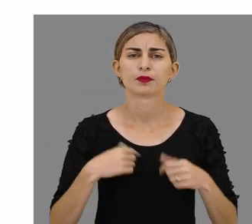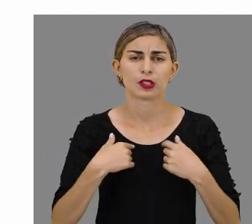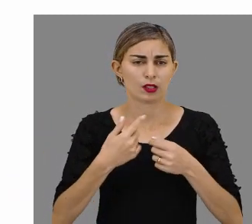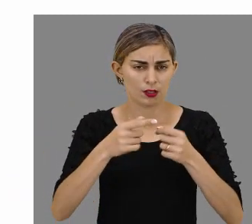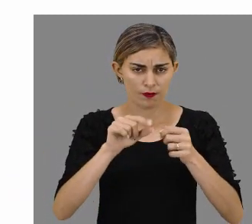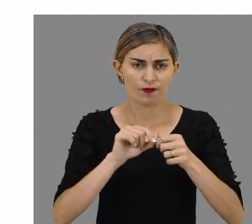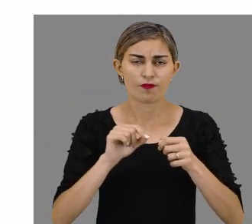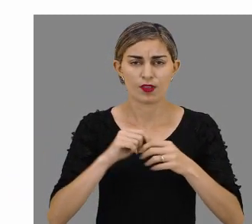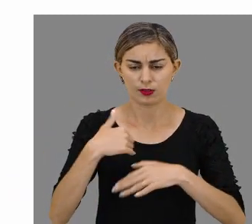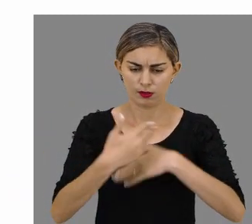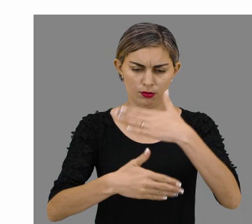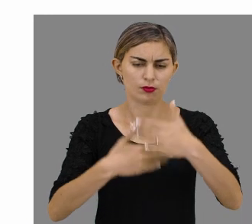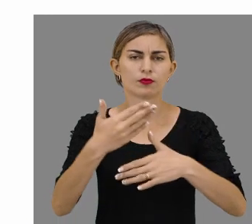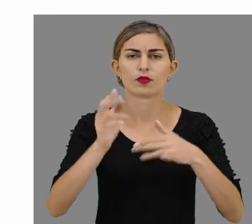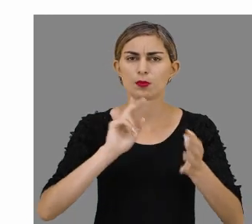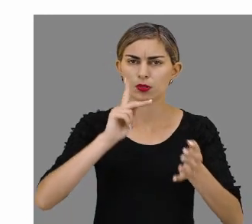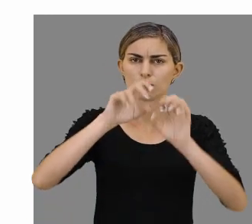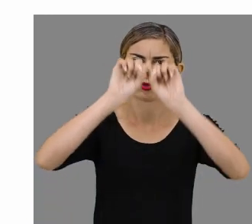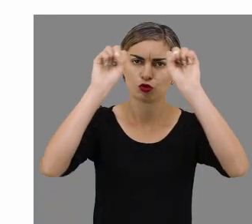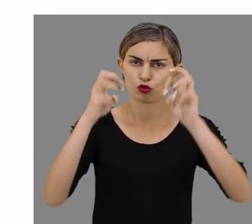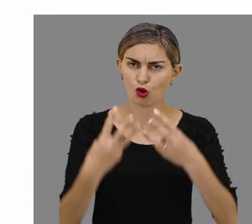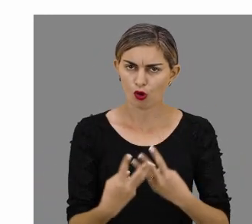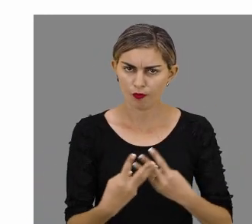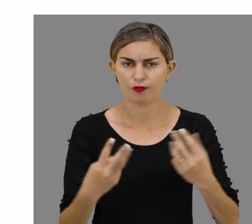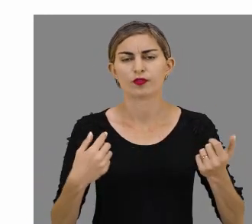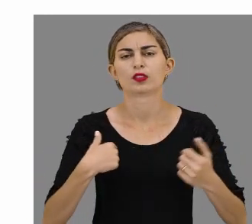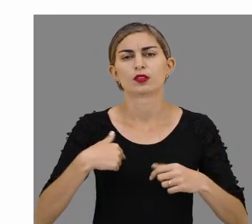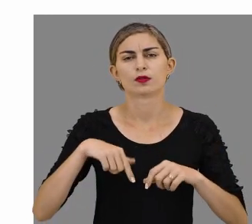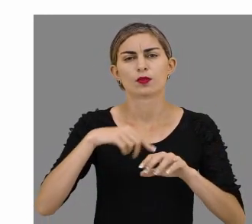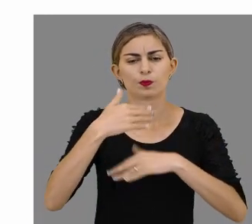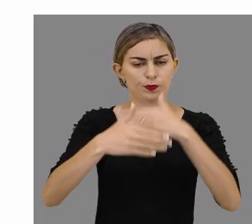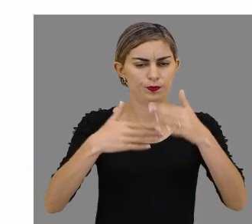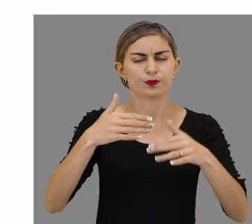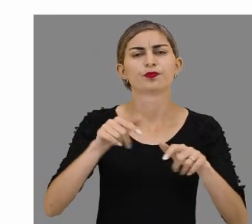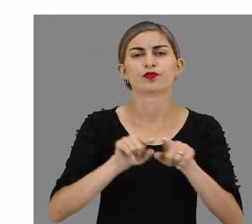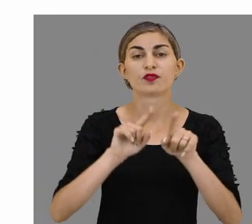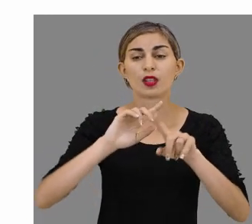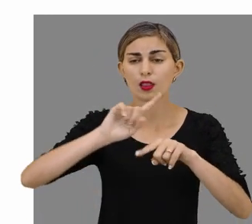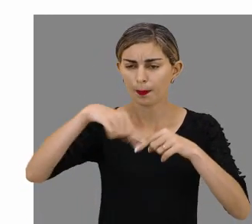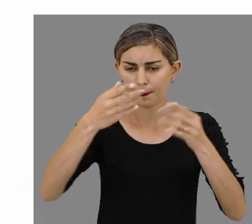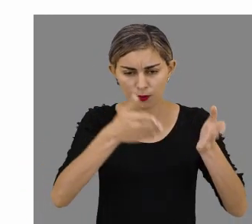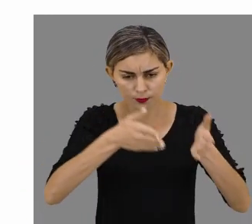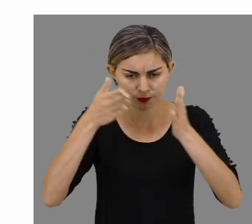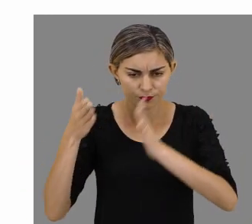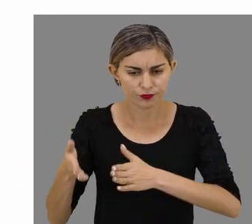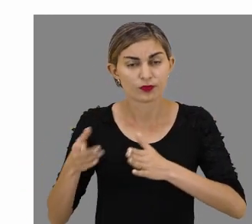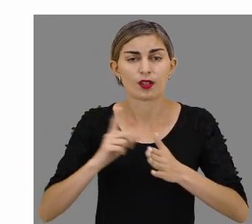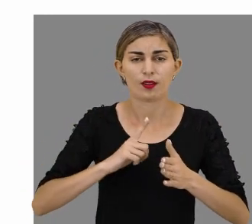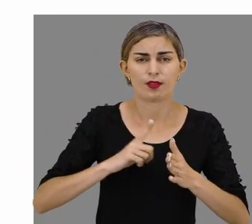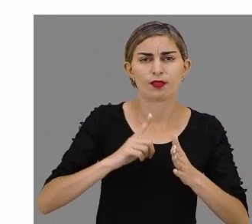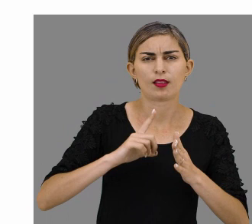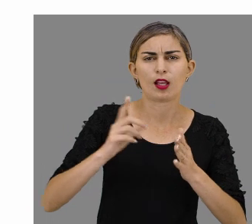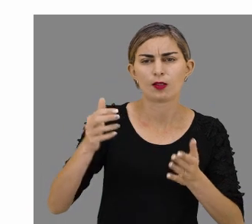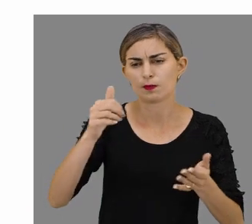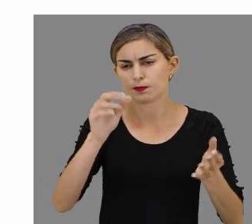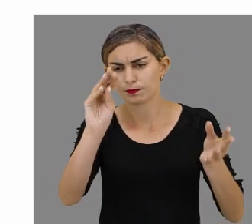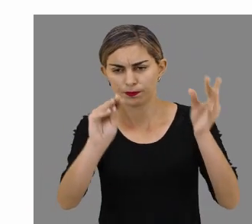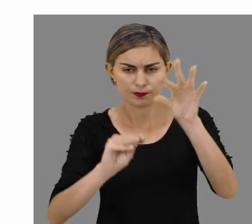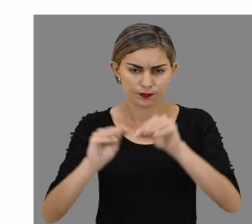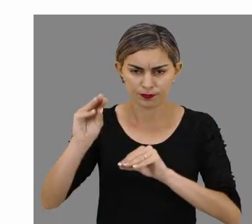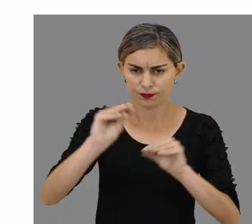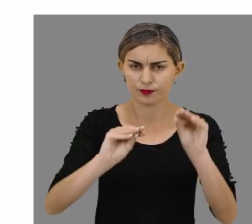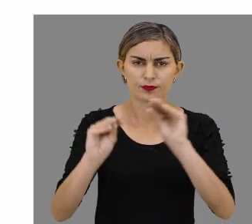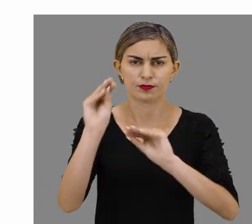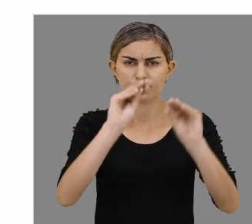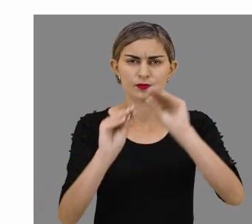onde, de fato, os desenvolvedores de software irão atuar. Após essa fase, nós temos a fase de integração